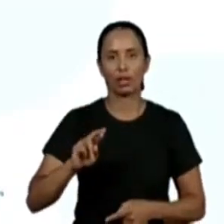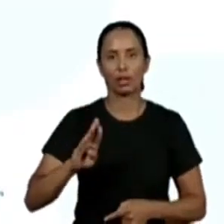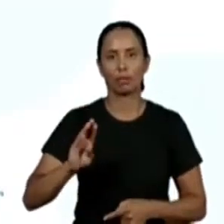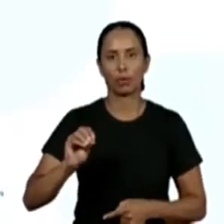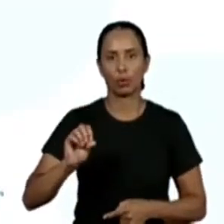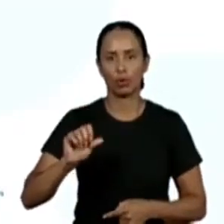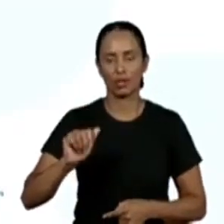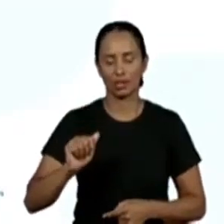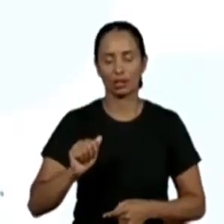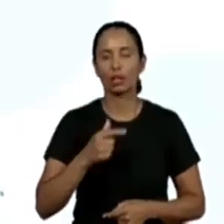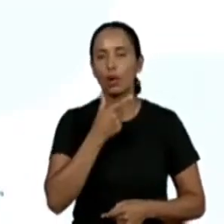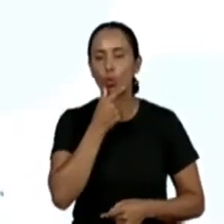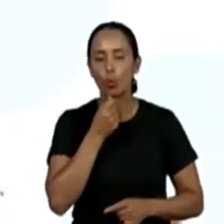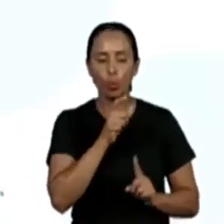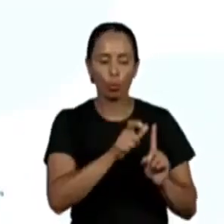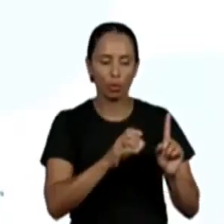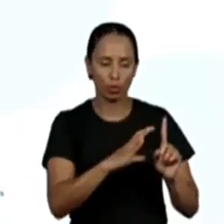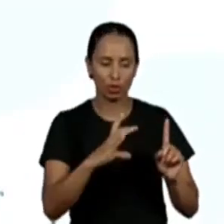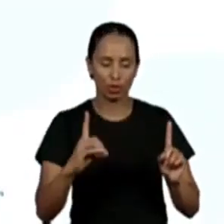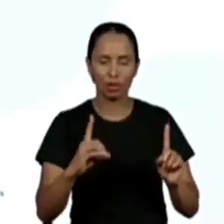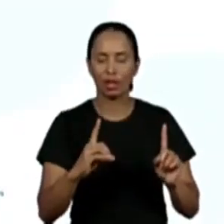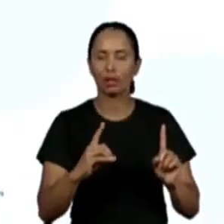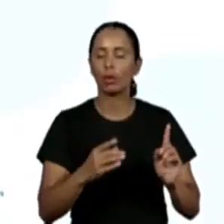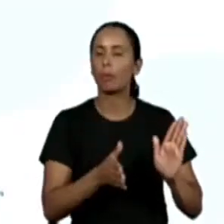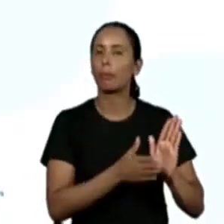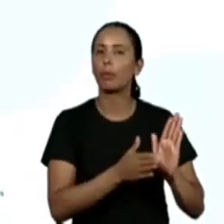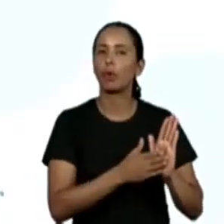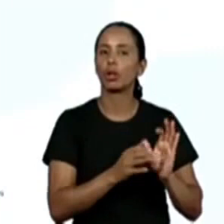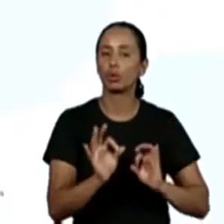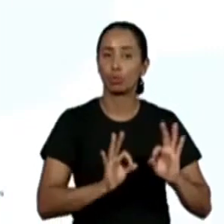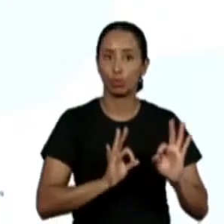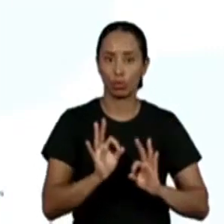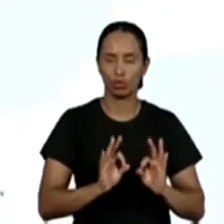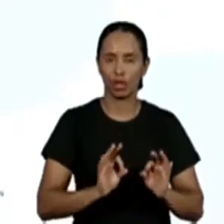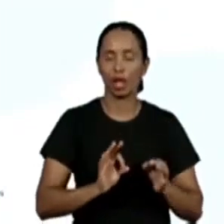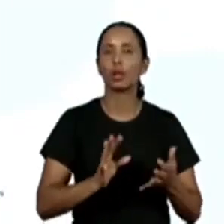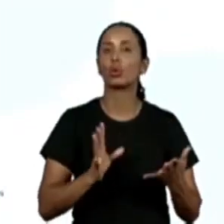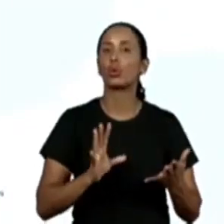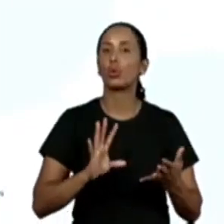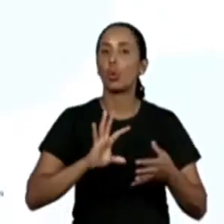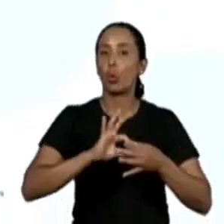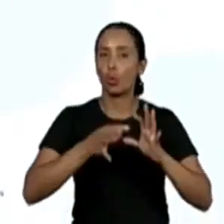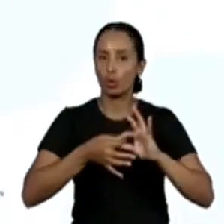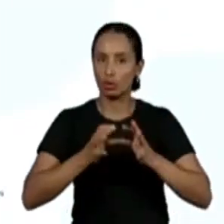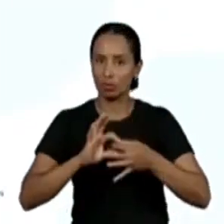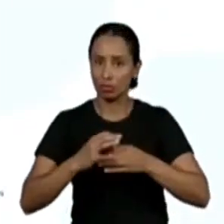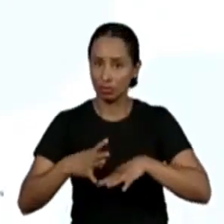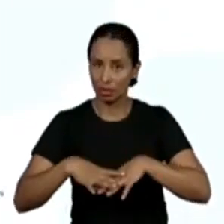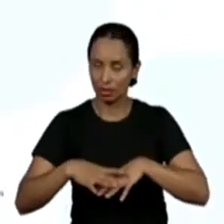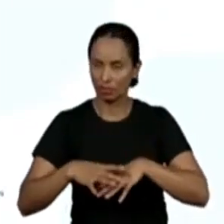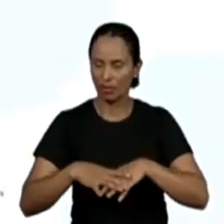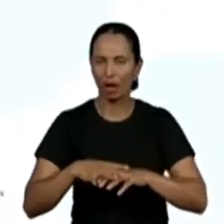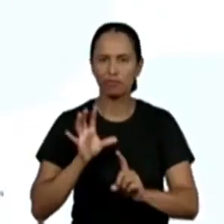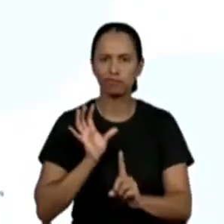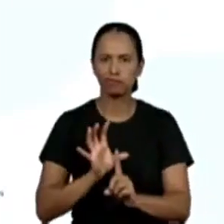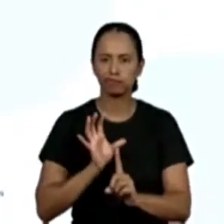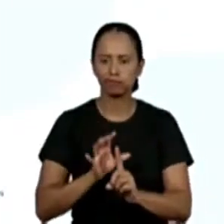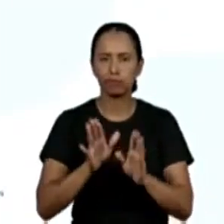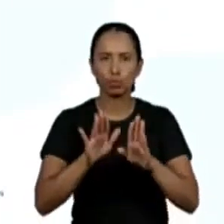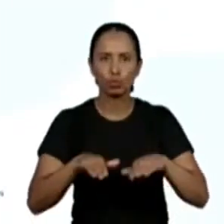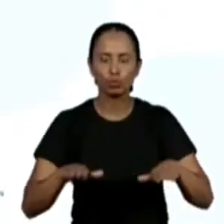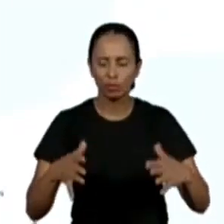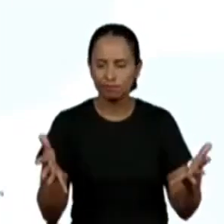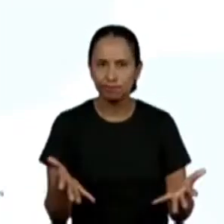coordenador Marcelo propôs um projeto sobre as Olimpíadas de Matemática e incentivou os estudantes para a realização